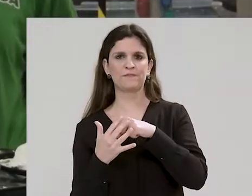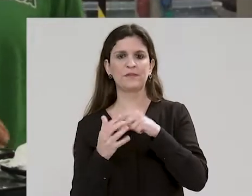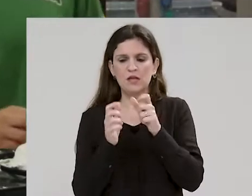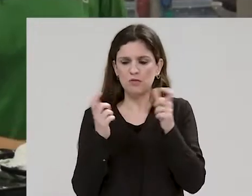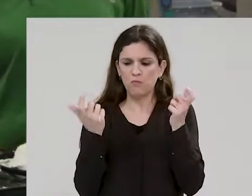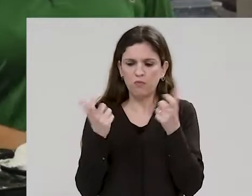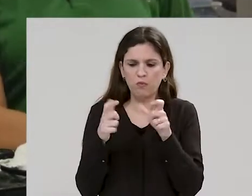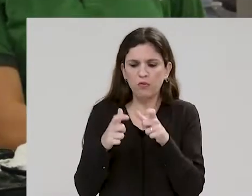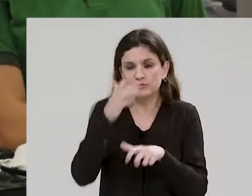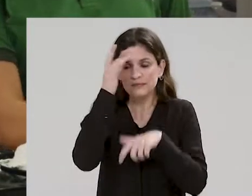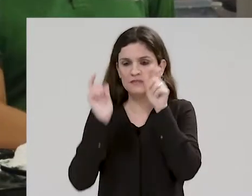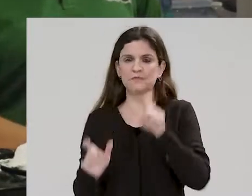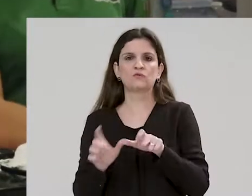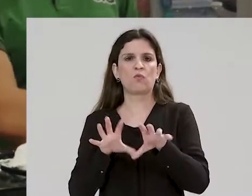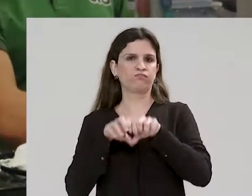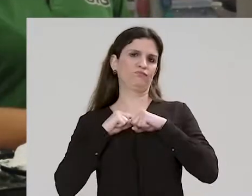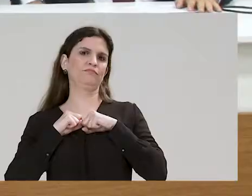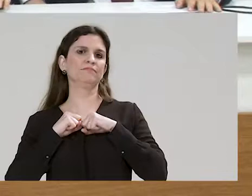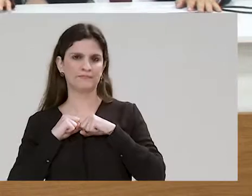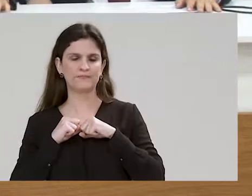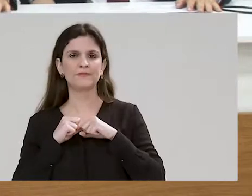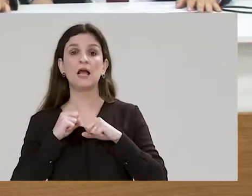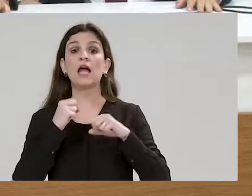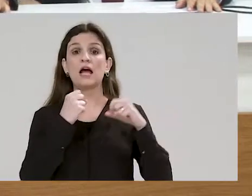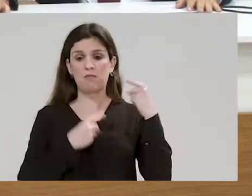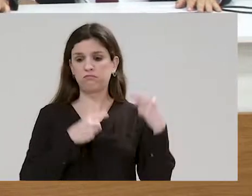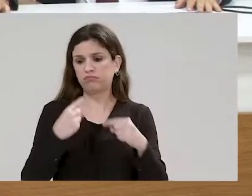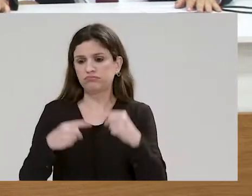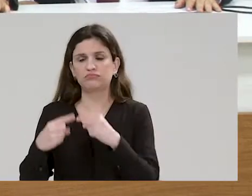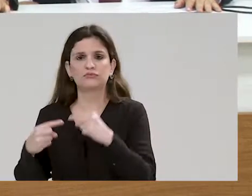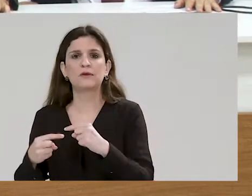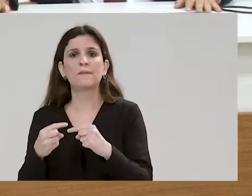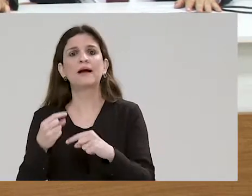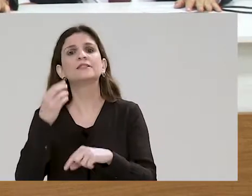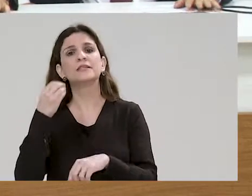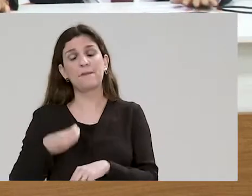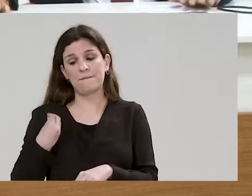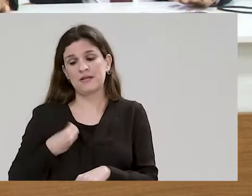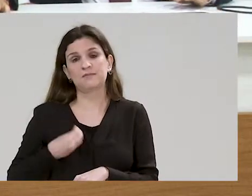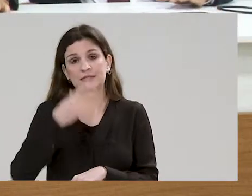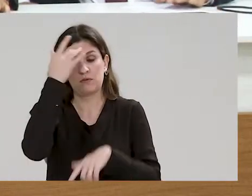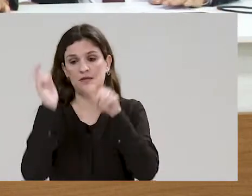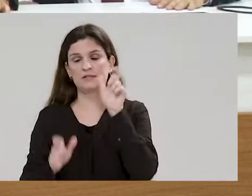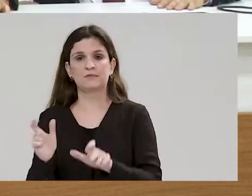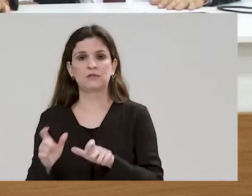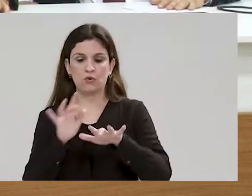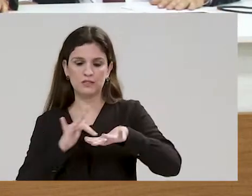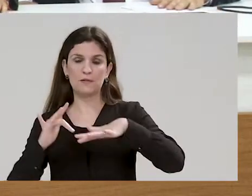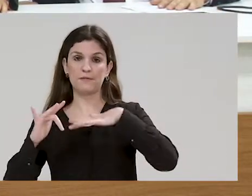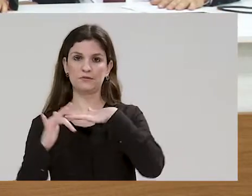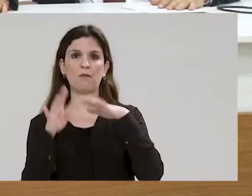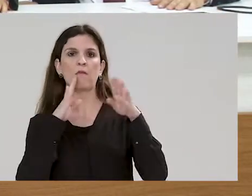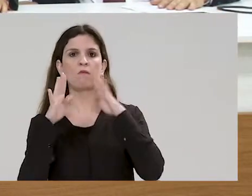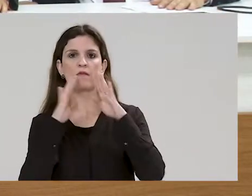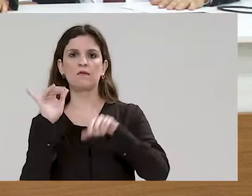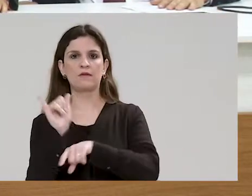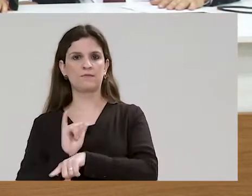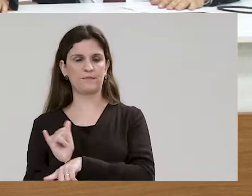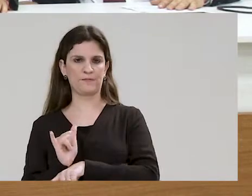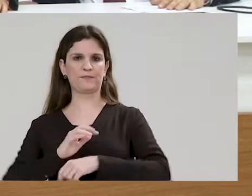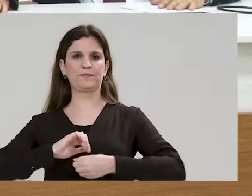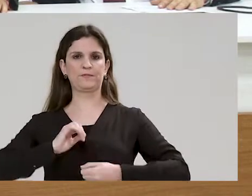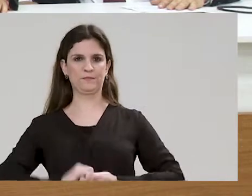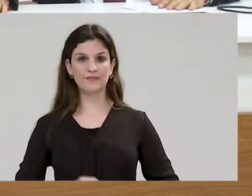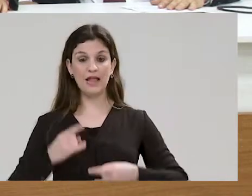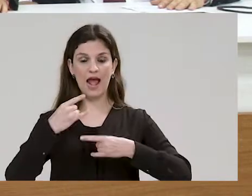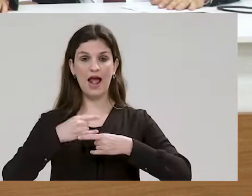fim de impedir o aumento dos casos. O público participou do debate, transmitido pelo Facebook e canal do YouTube da Casa